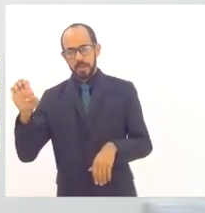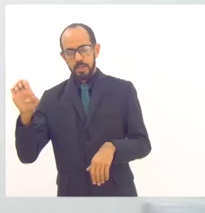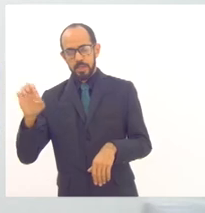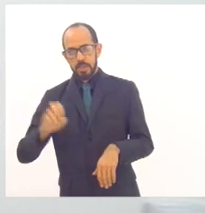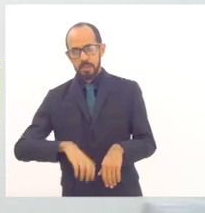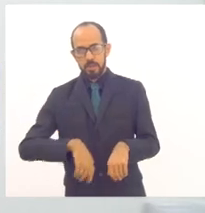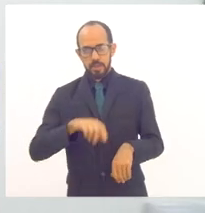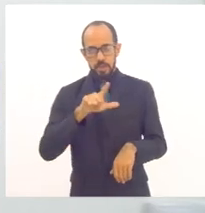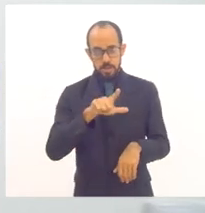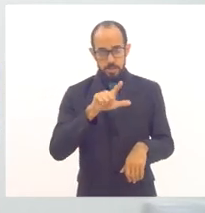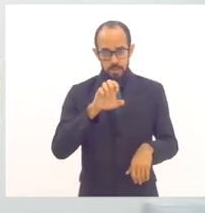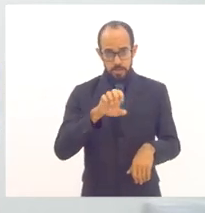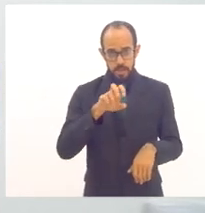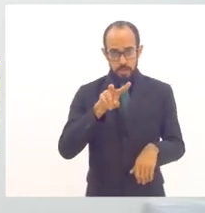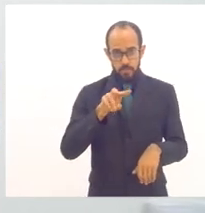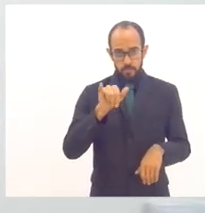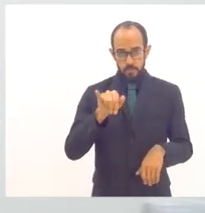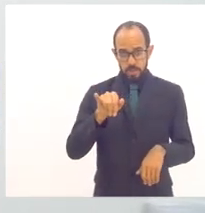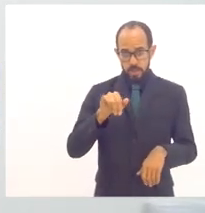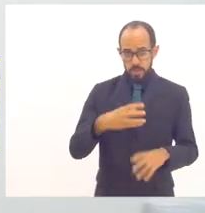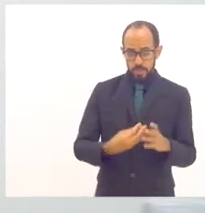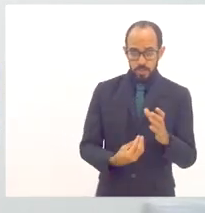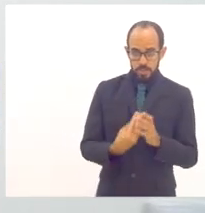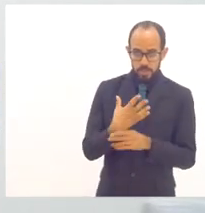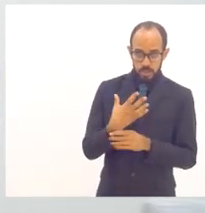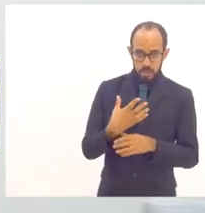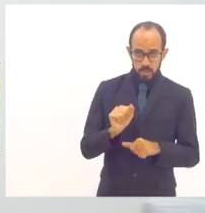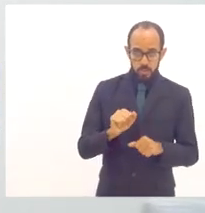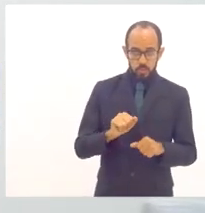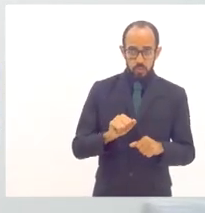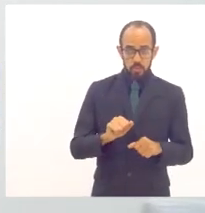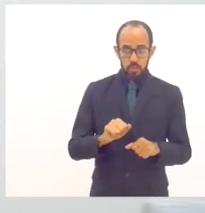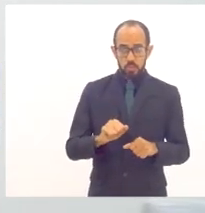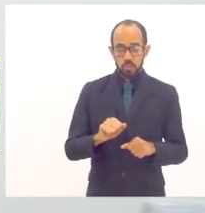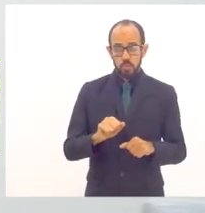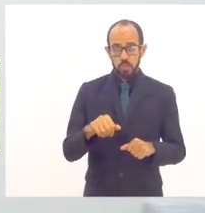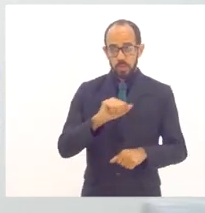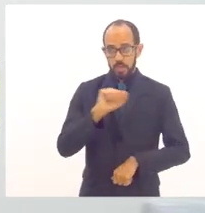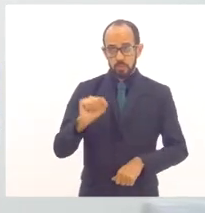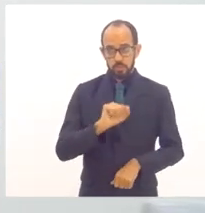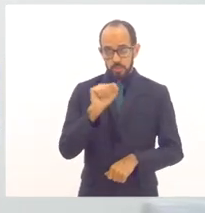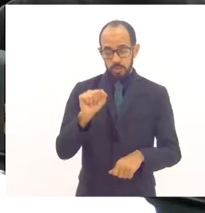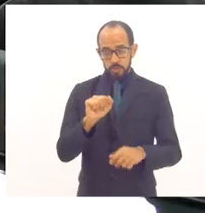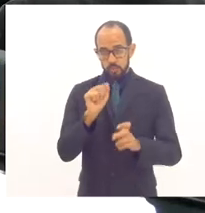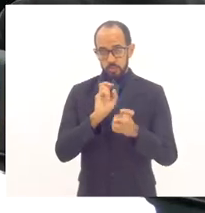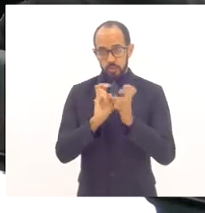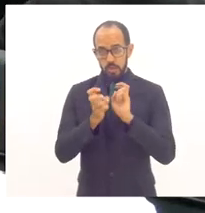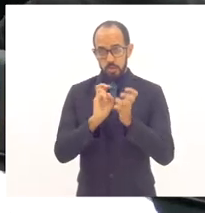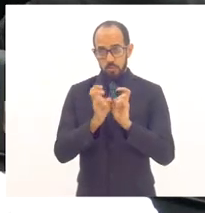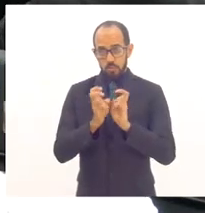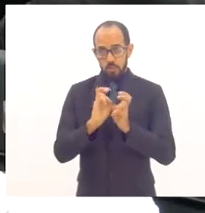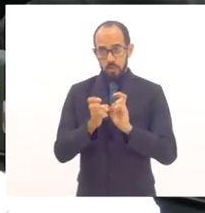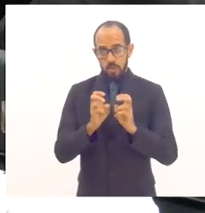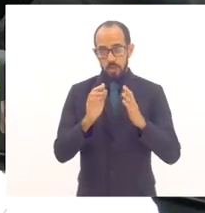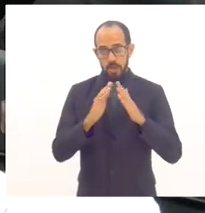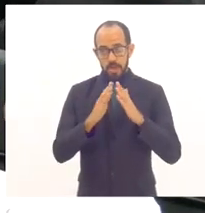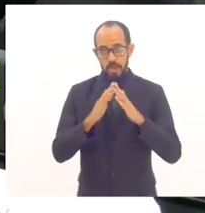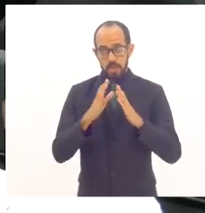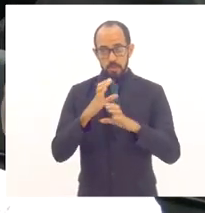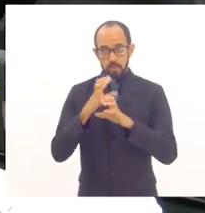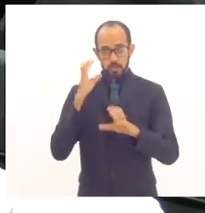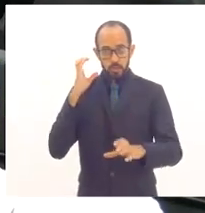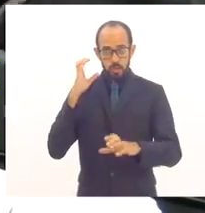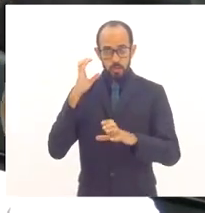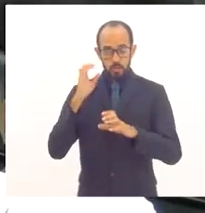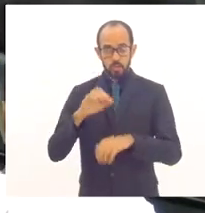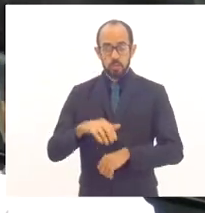Levi Tavares de Souza, fundador, mestre Levi, da Associação de Capoeira Casa do Engenho,